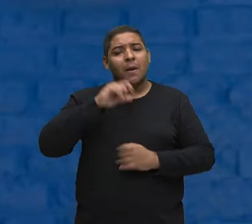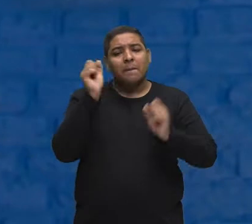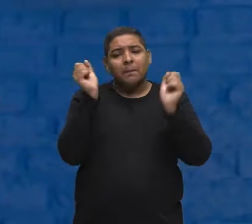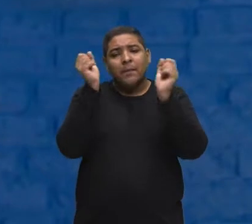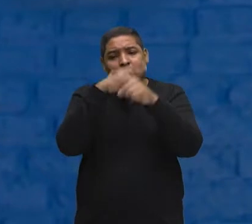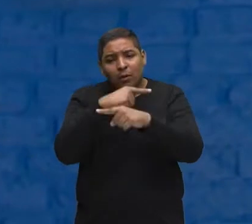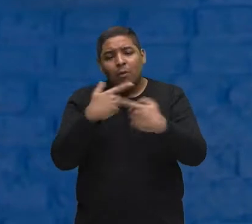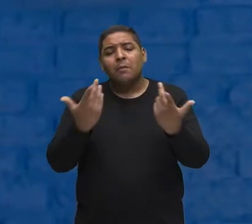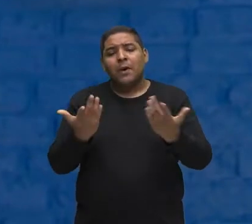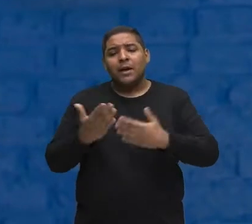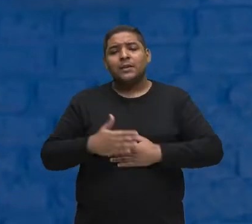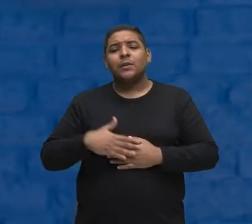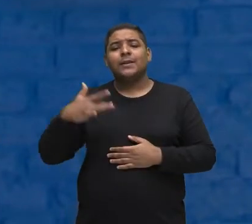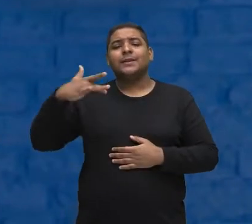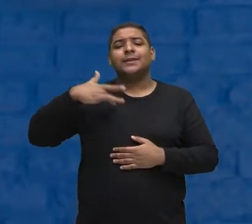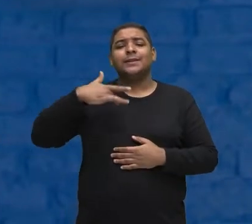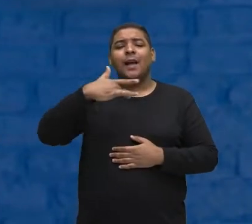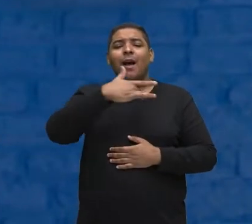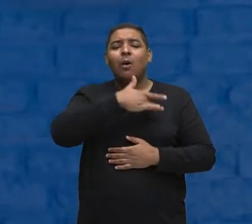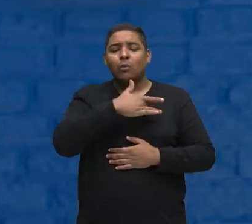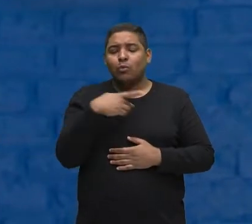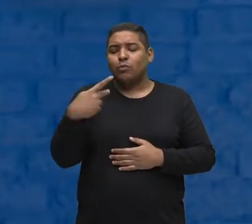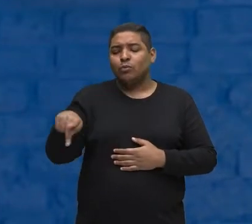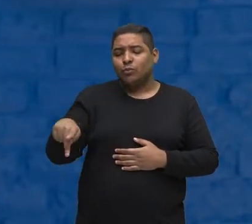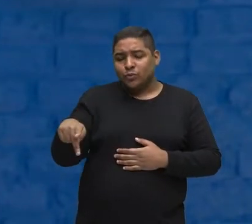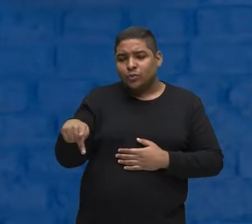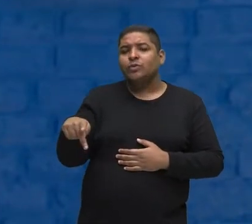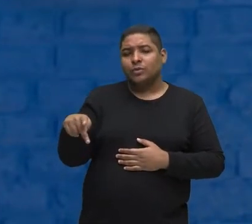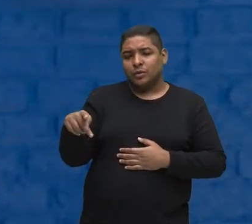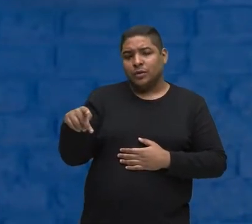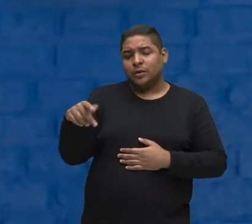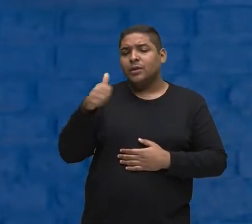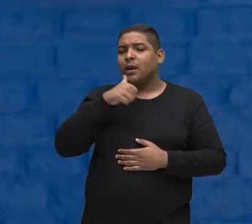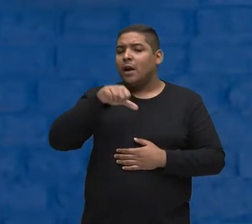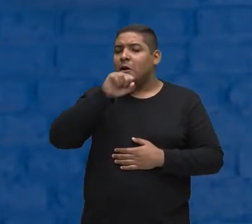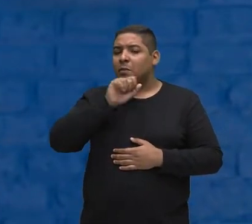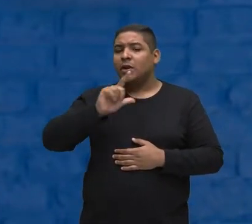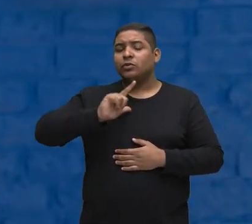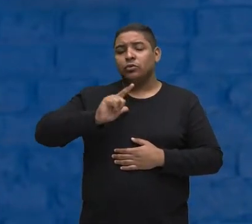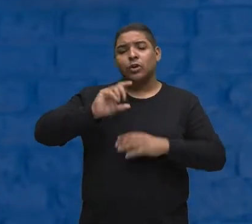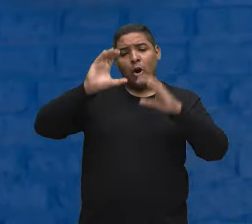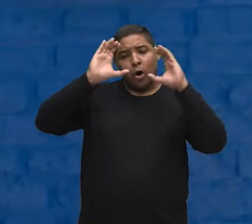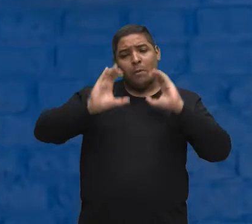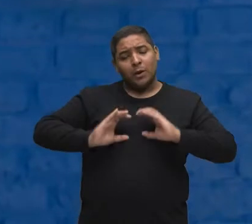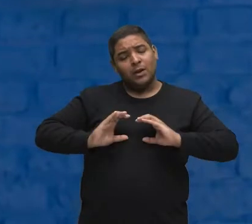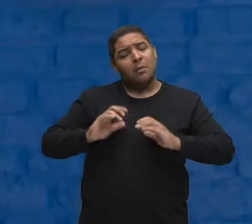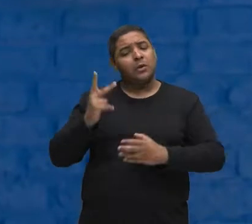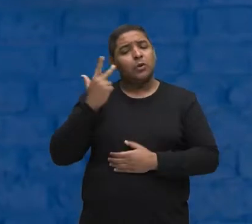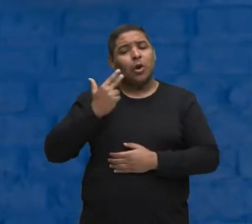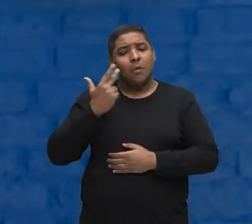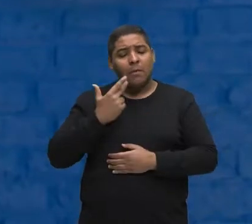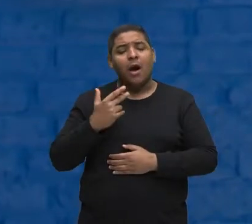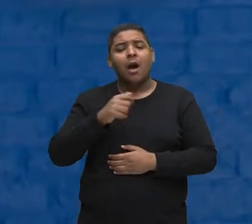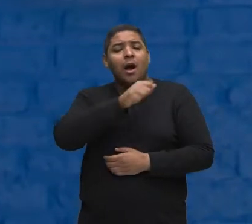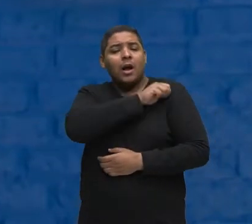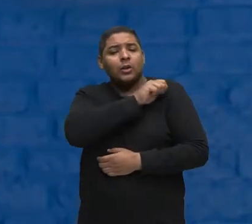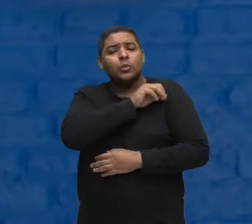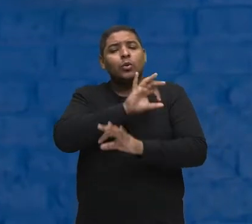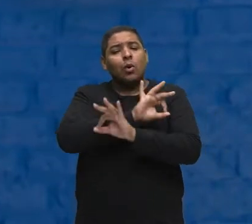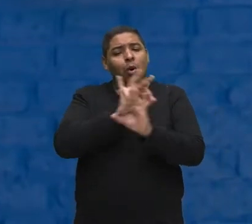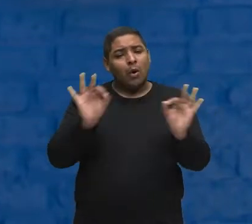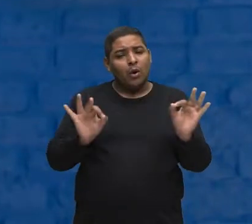com relação à saúde da mãe, né? E o Ricardo ainda tinha um comportamento de um aluno excelente, de ser um menino